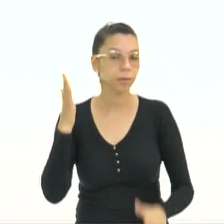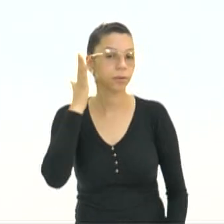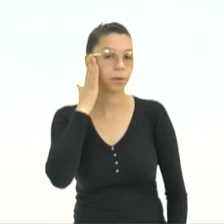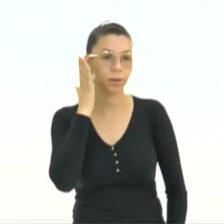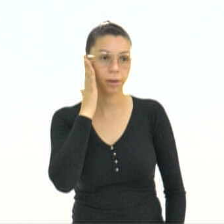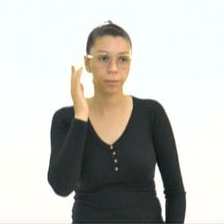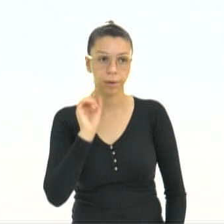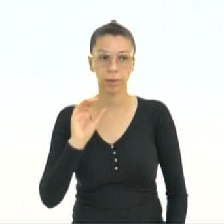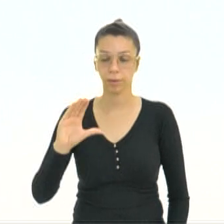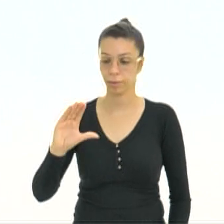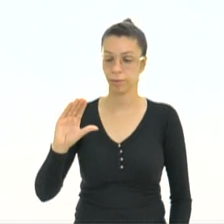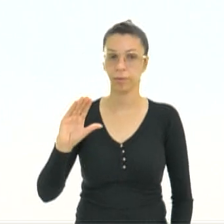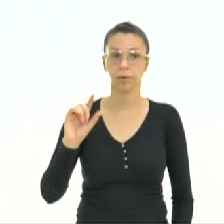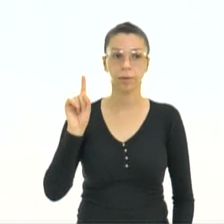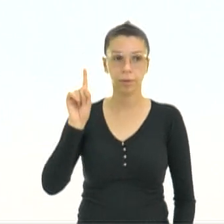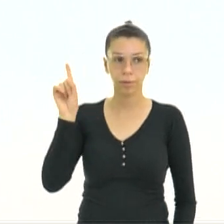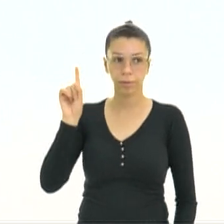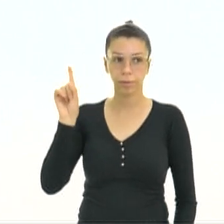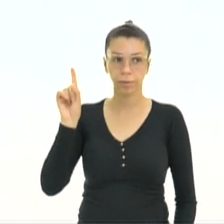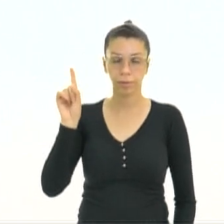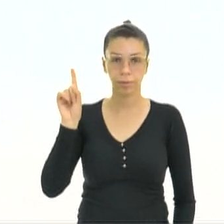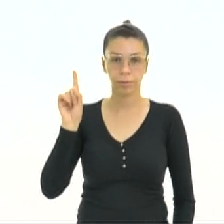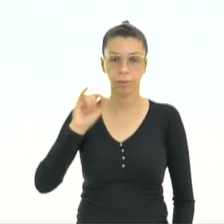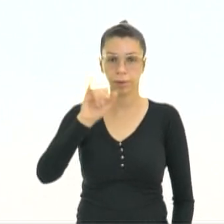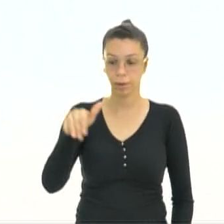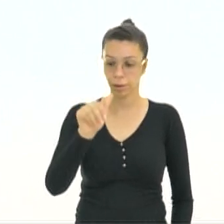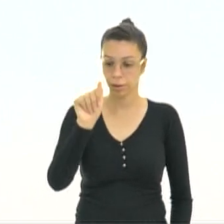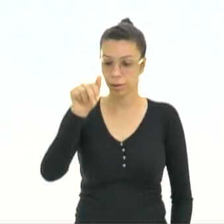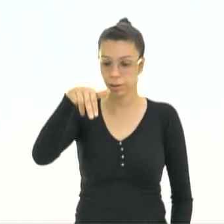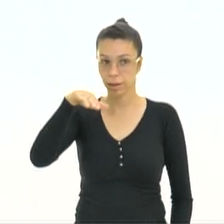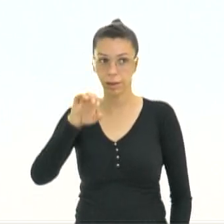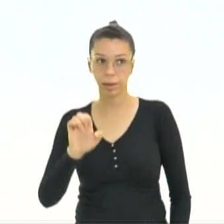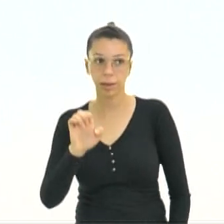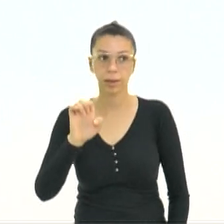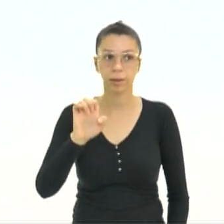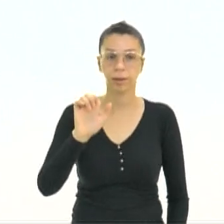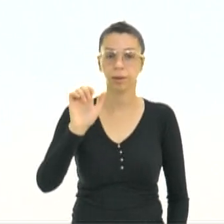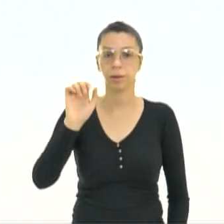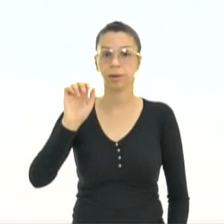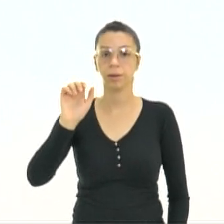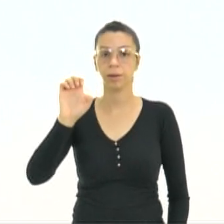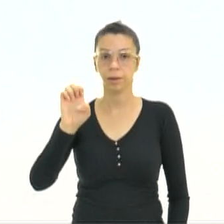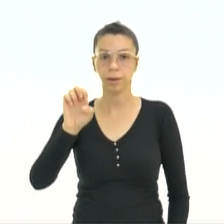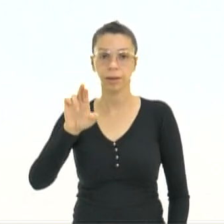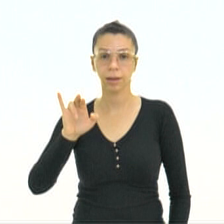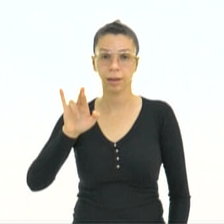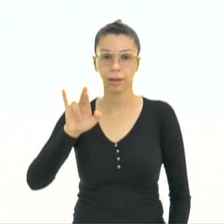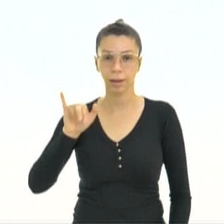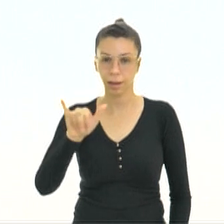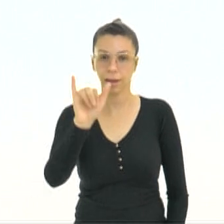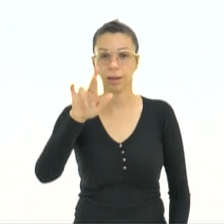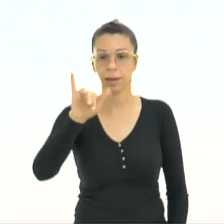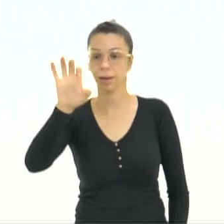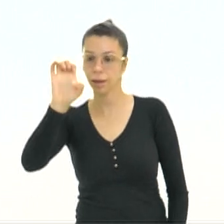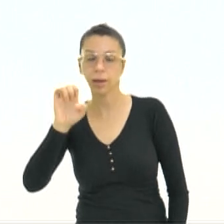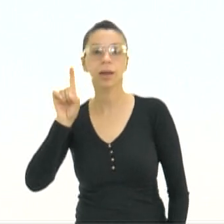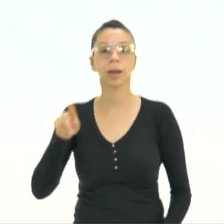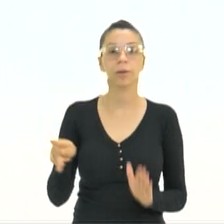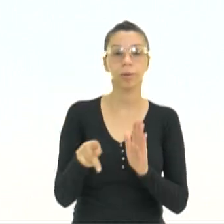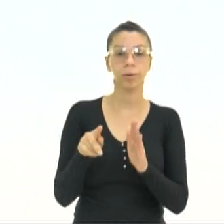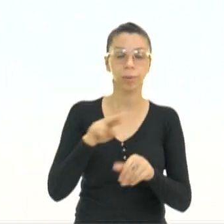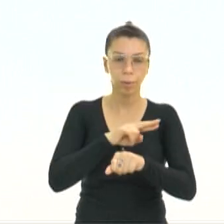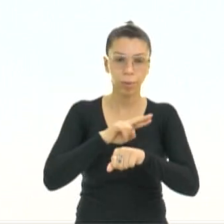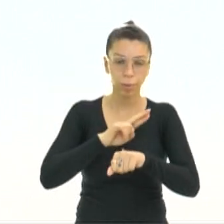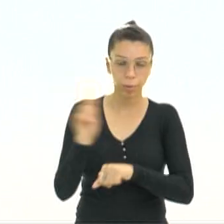Jane Eyre é o nome do romance, Charlotte Brontë é a escritora. Vamos conhecer um pouquinho agora sobre o